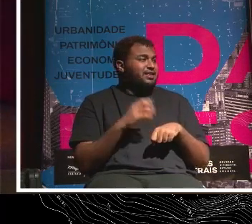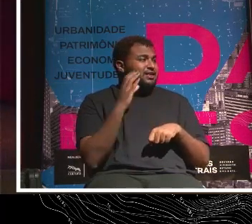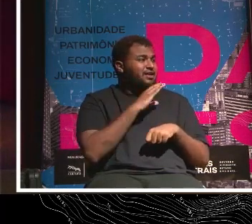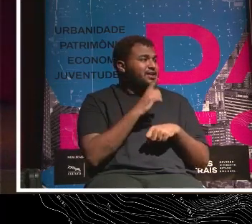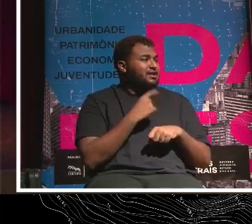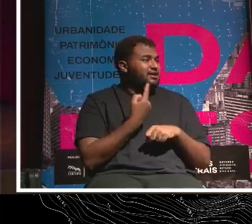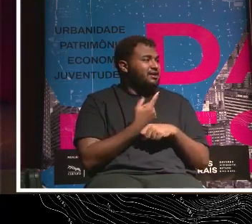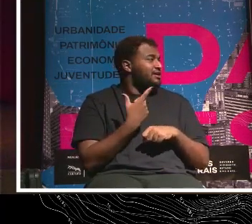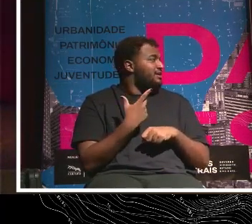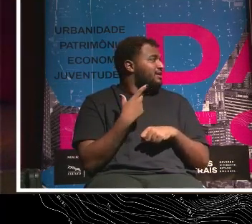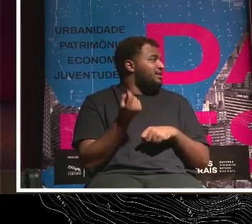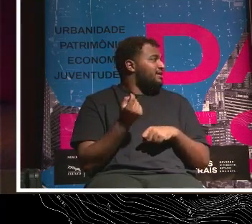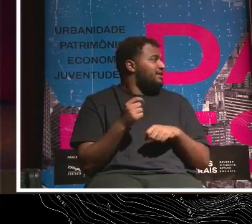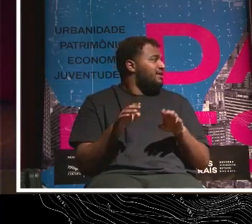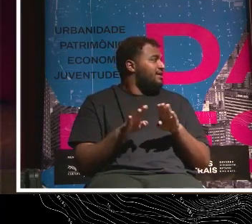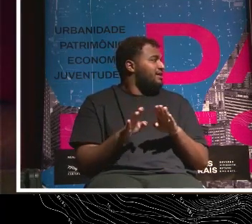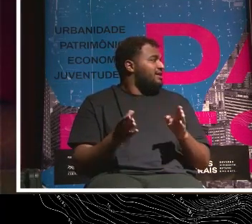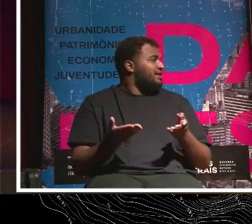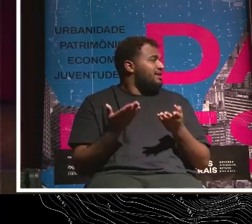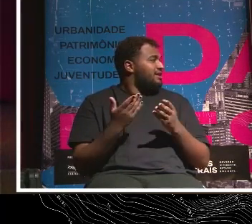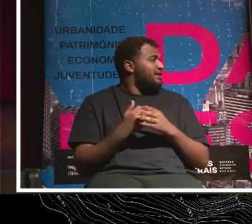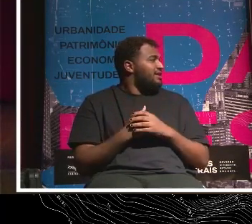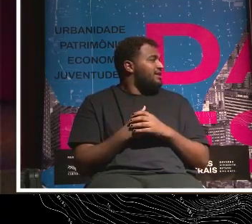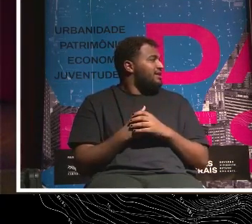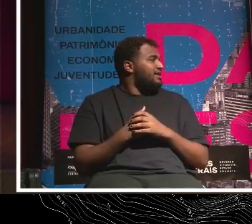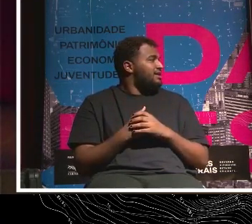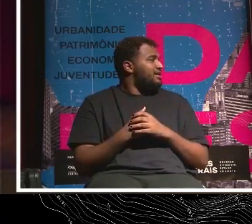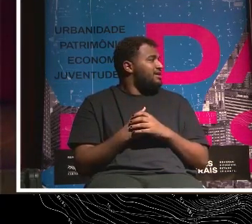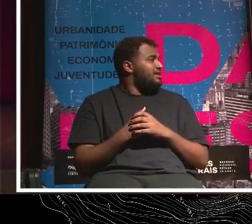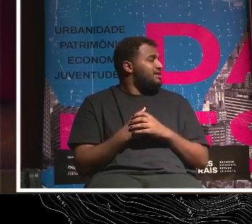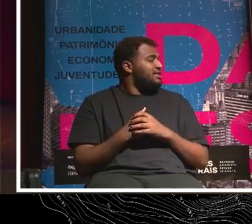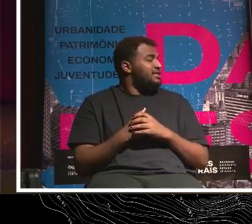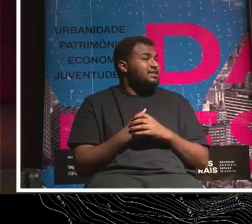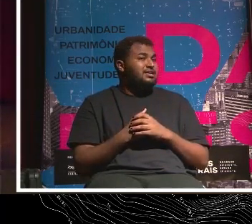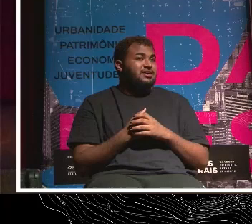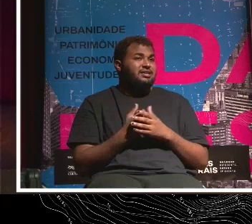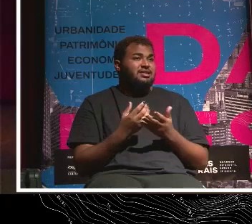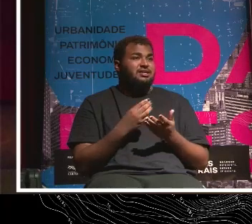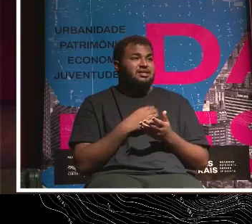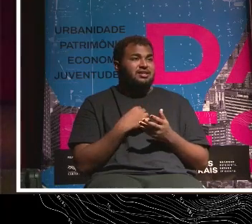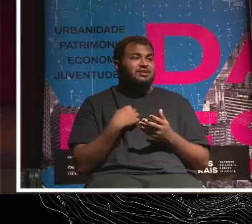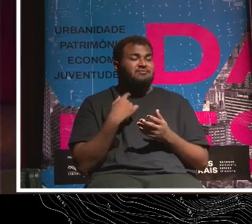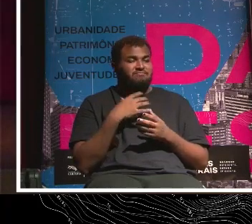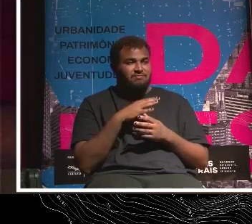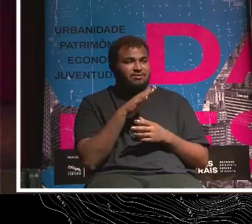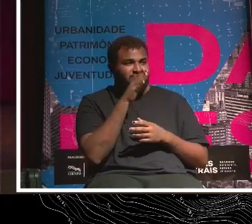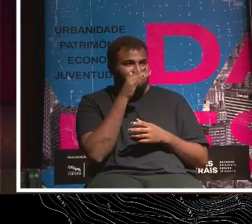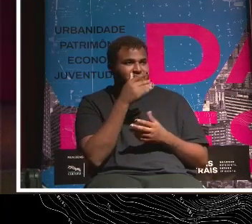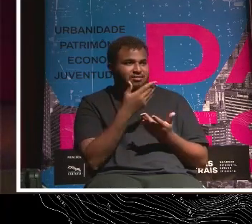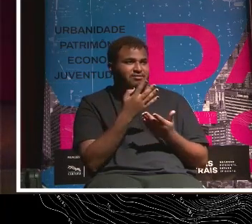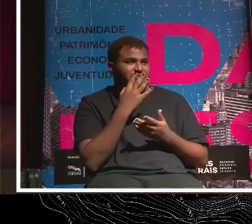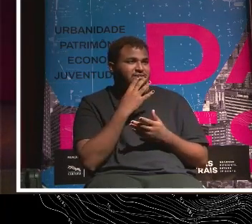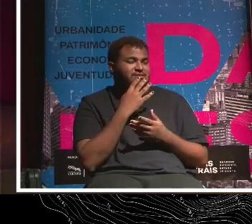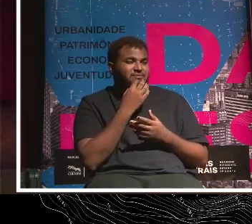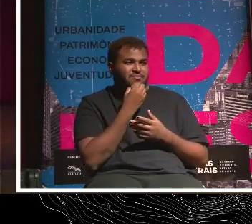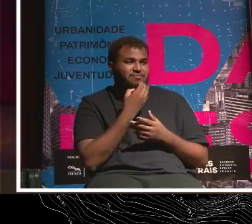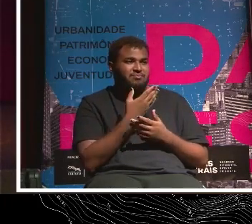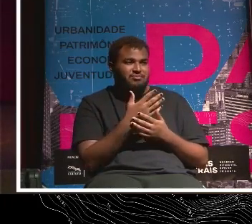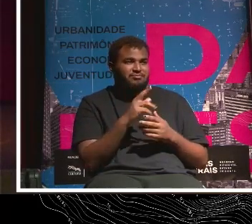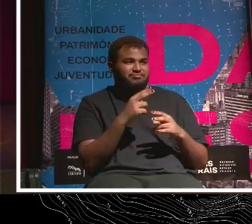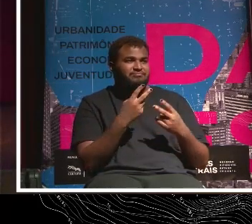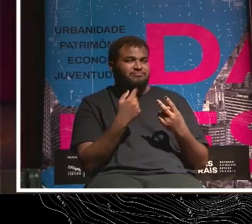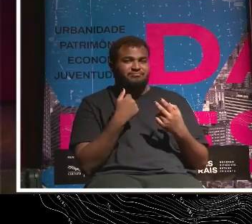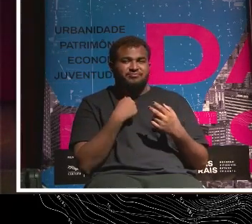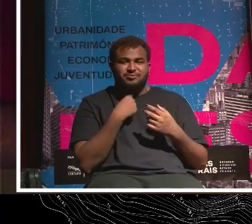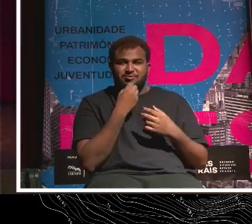gente não ser retirado do palco, né? Porque eu faço isso às vezes. Mestre, muito bom de escutar. É sempre muito bom de escutar. Você sempre traz